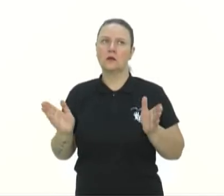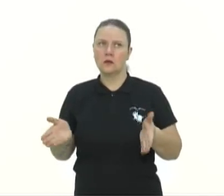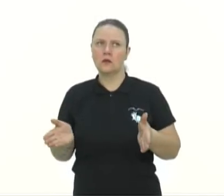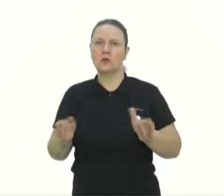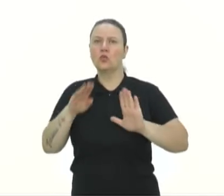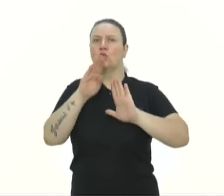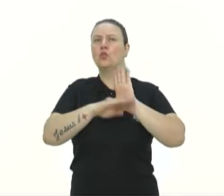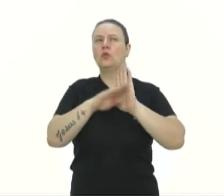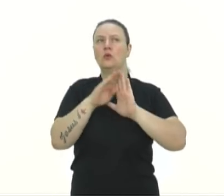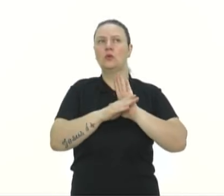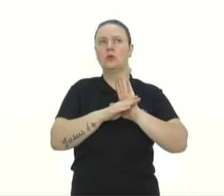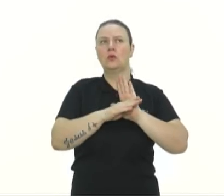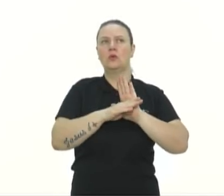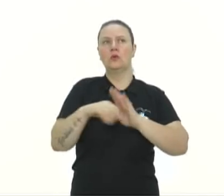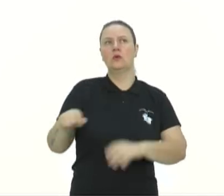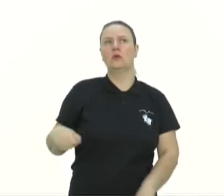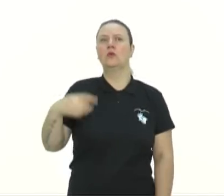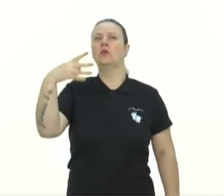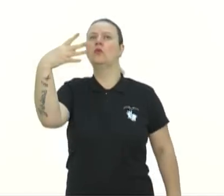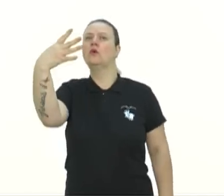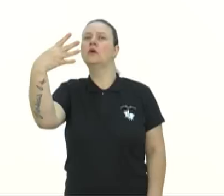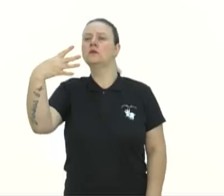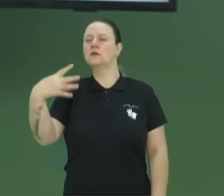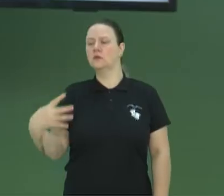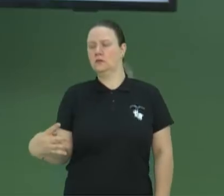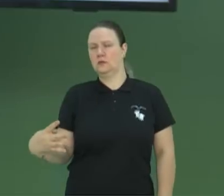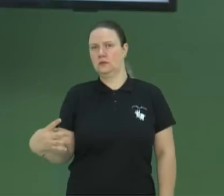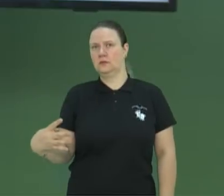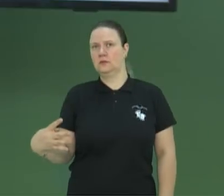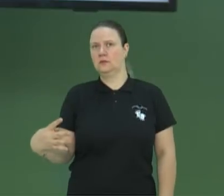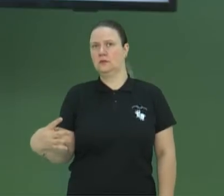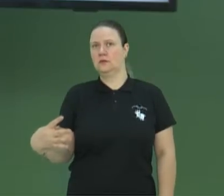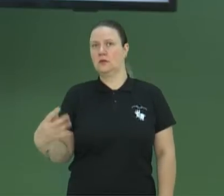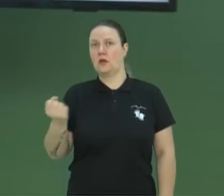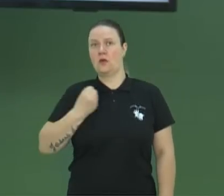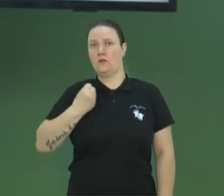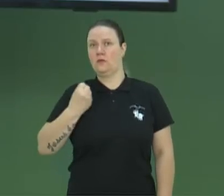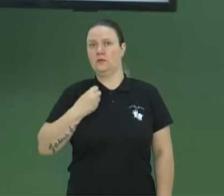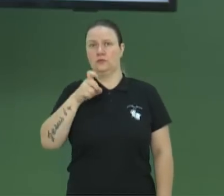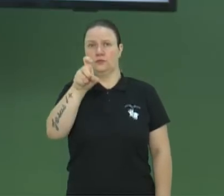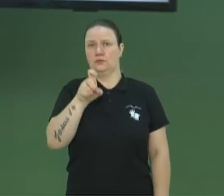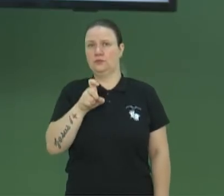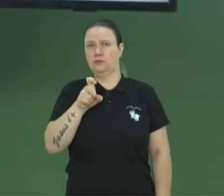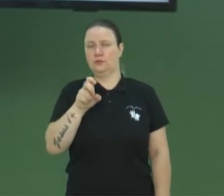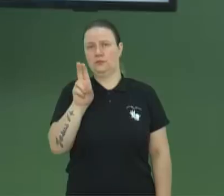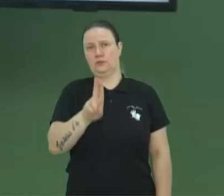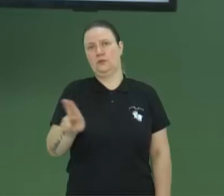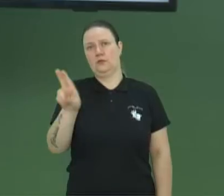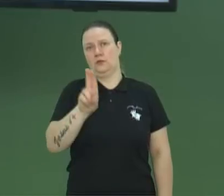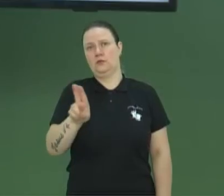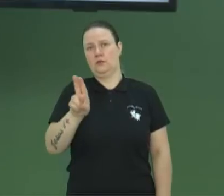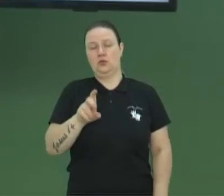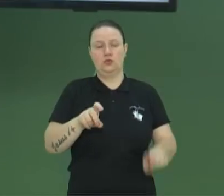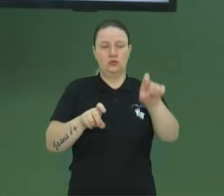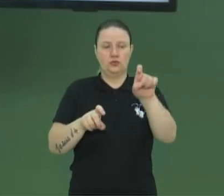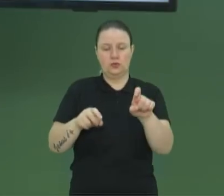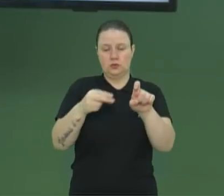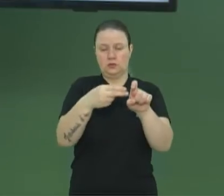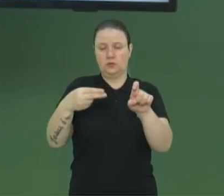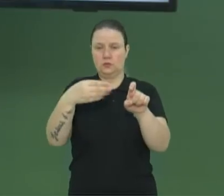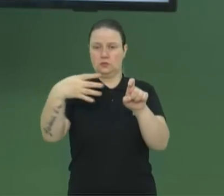valores, vou ficar apenas com 4 e 4. São esse valor de x que eu vou utilizar. Vou dizer que x é igual a